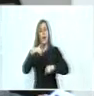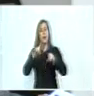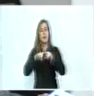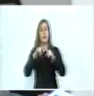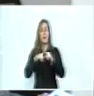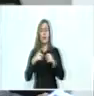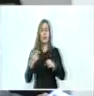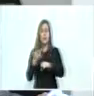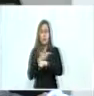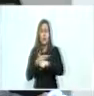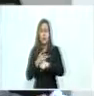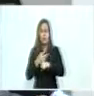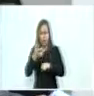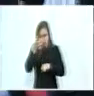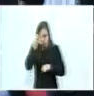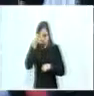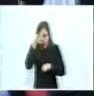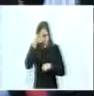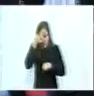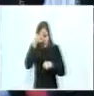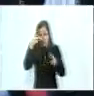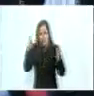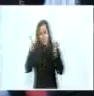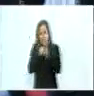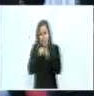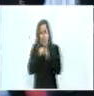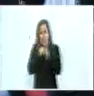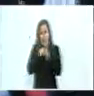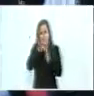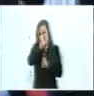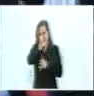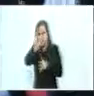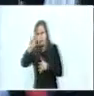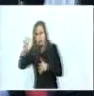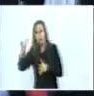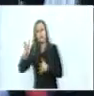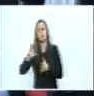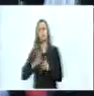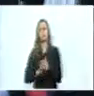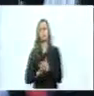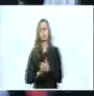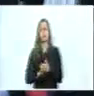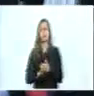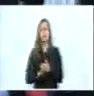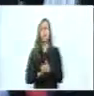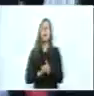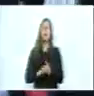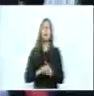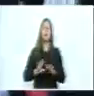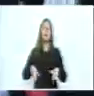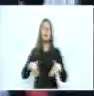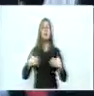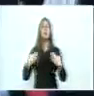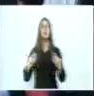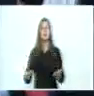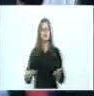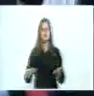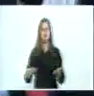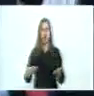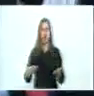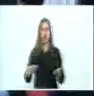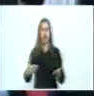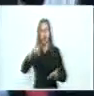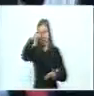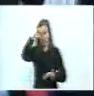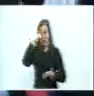despertar a consciência cidadã em nossos munícipes. Desta forma, ratificamos a decisão